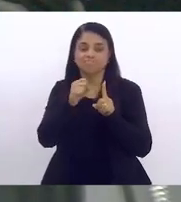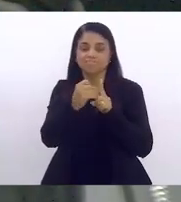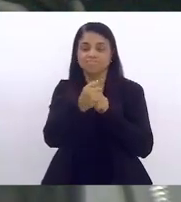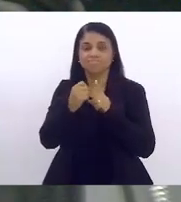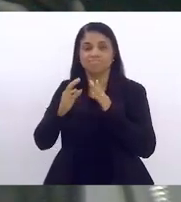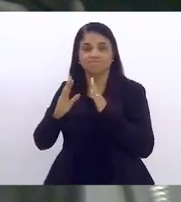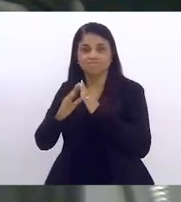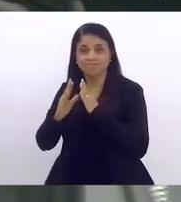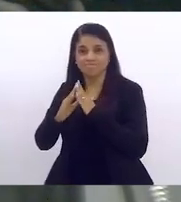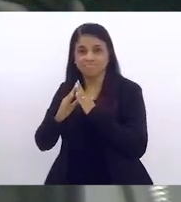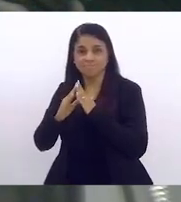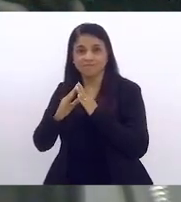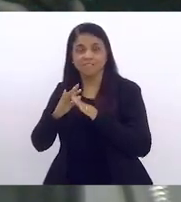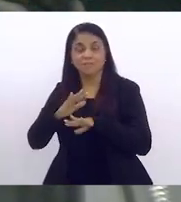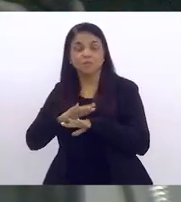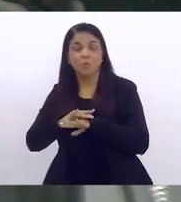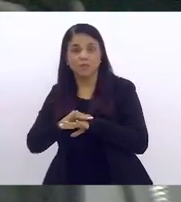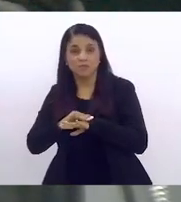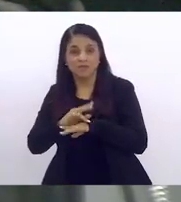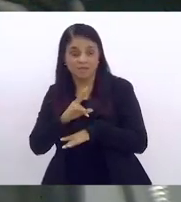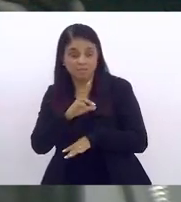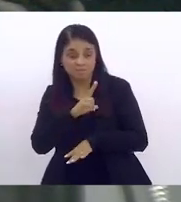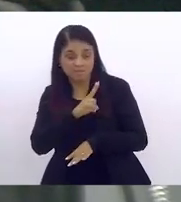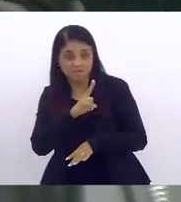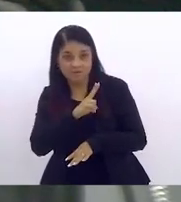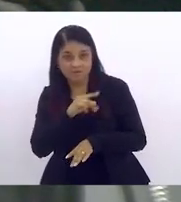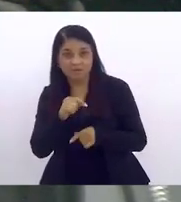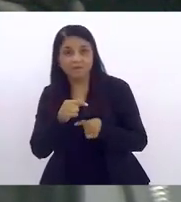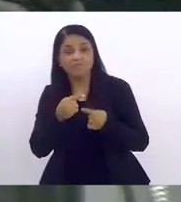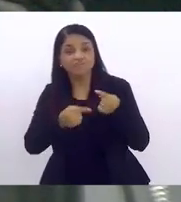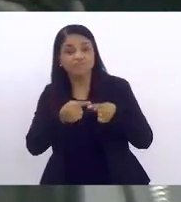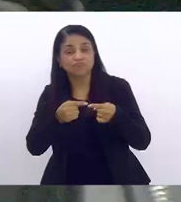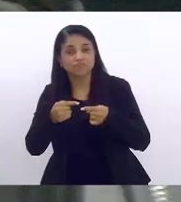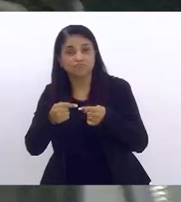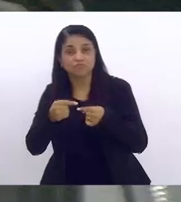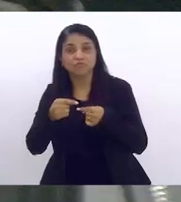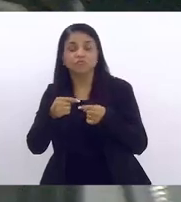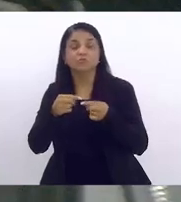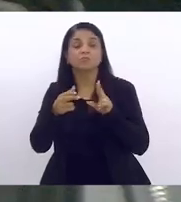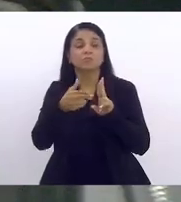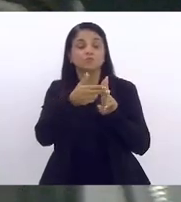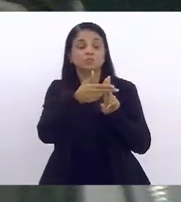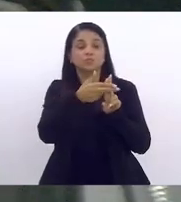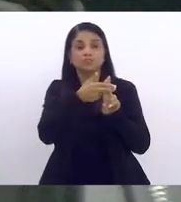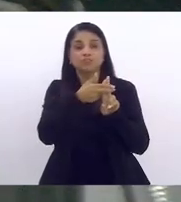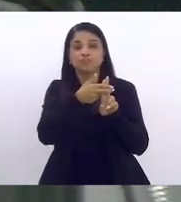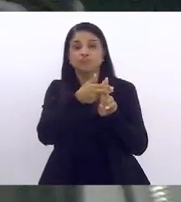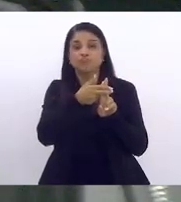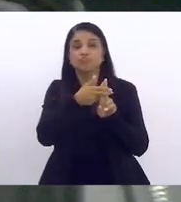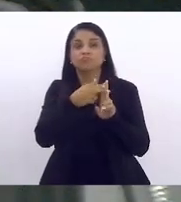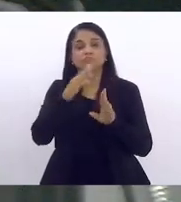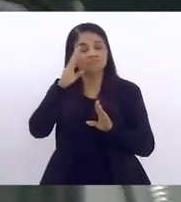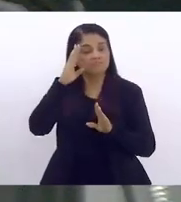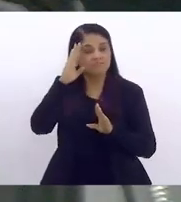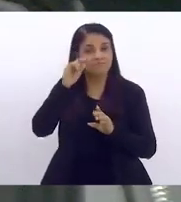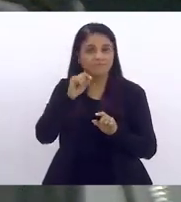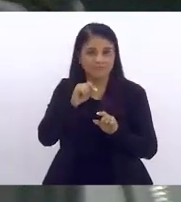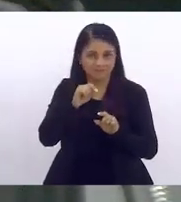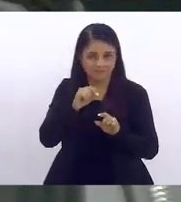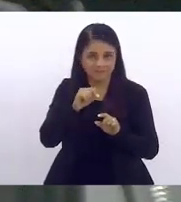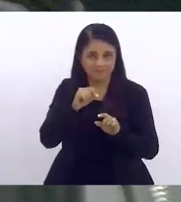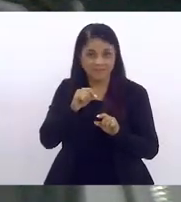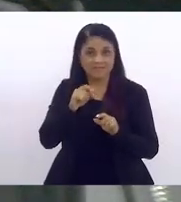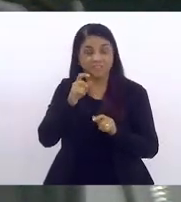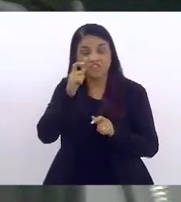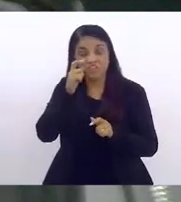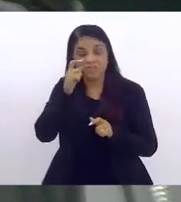saúde-doença? O que a rede privada vai discutir sobre os princípios do SUS? O que a rede privada vai discutir de